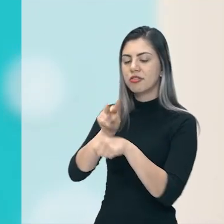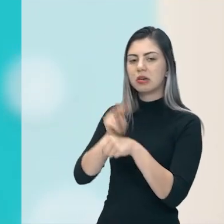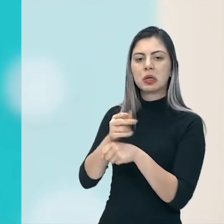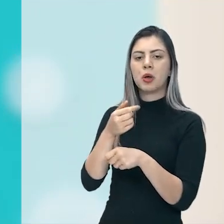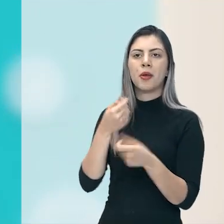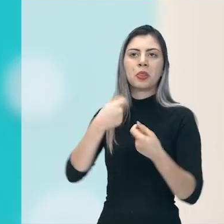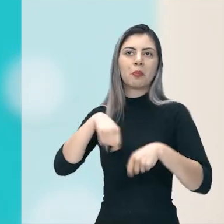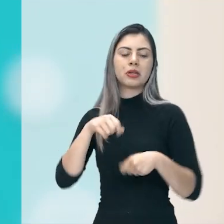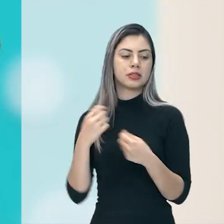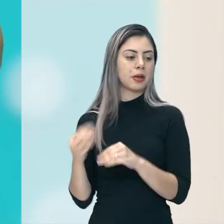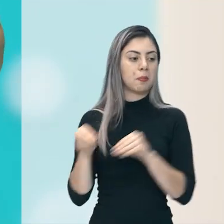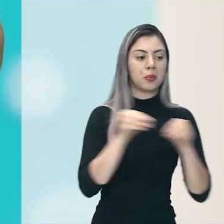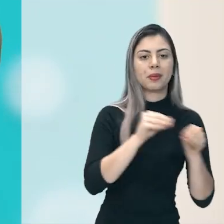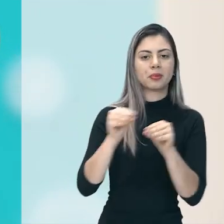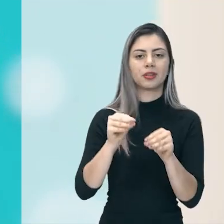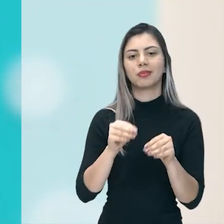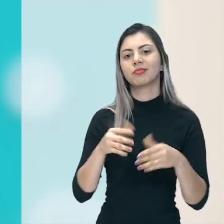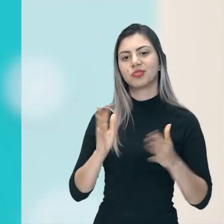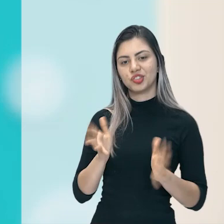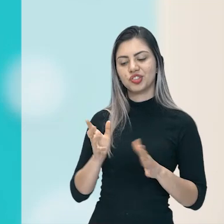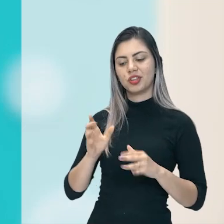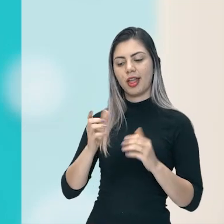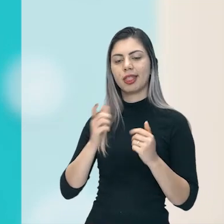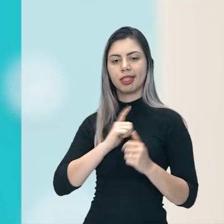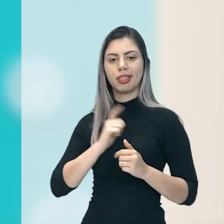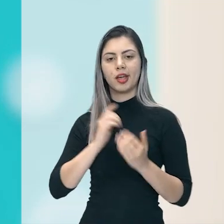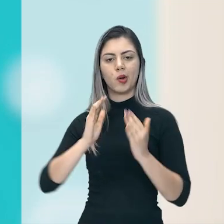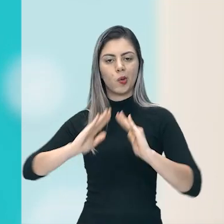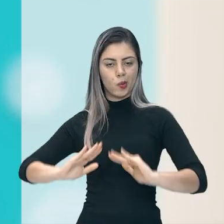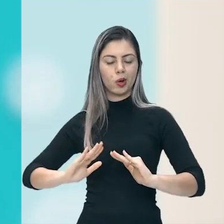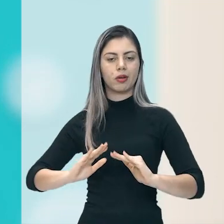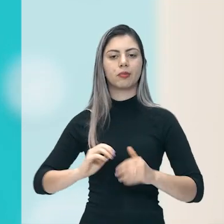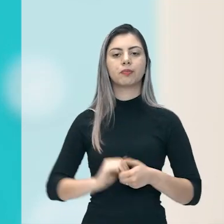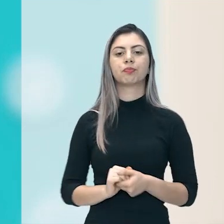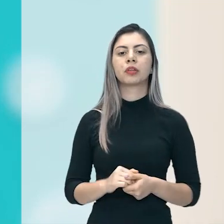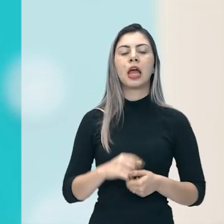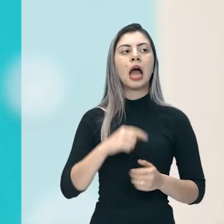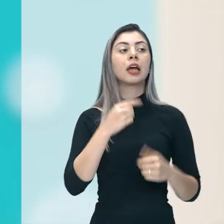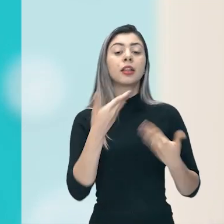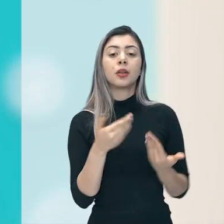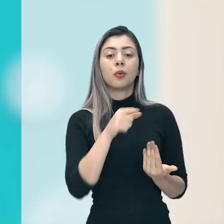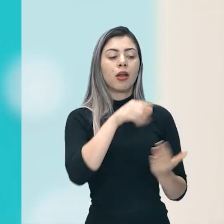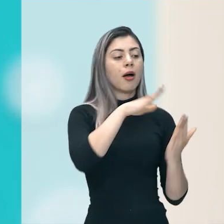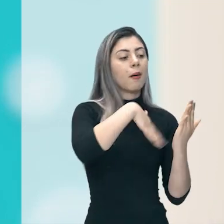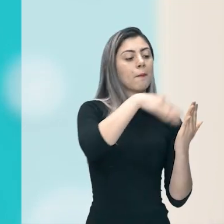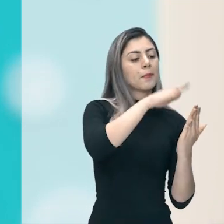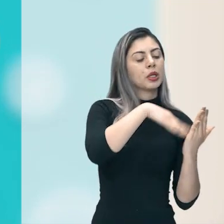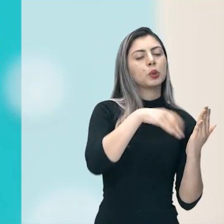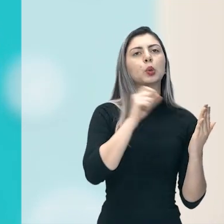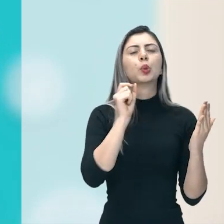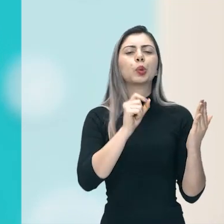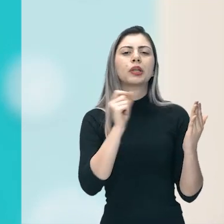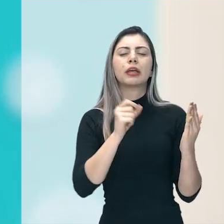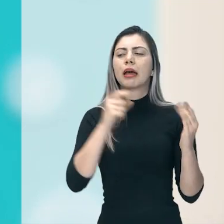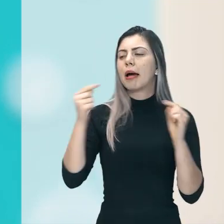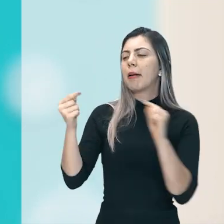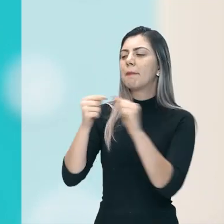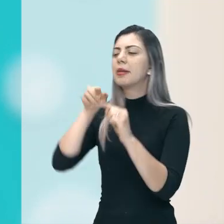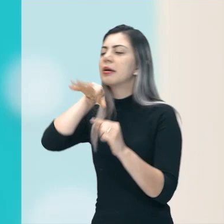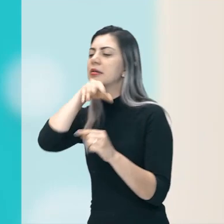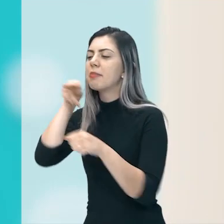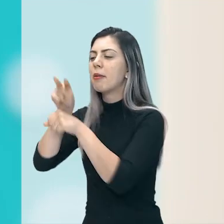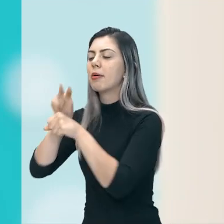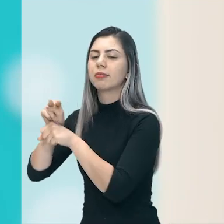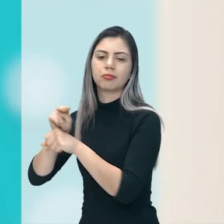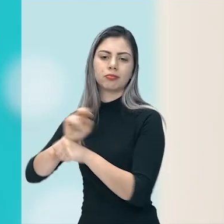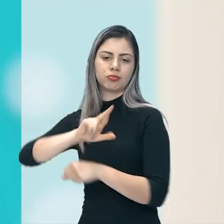locomovendo. Nesse período, a pintura para eles não é mais necessária como se fosse algo mágico, já é apenas